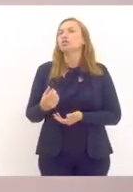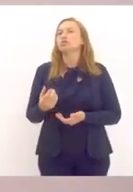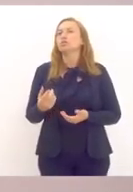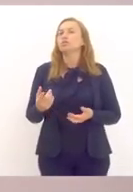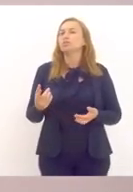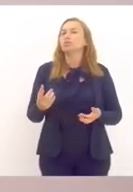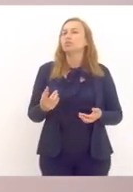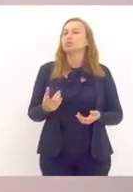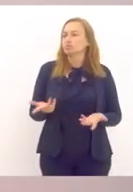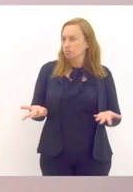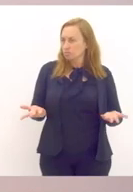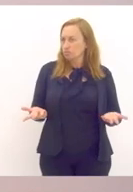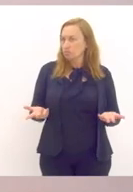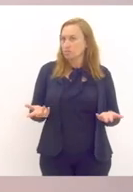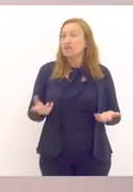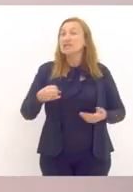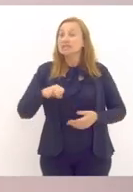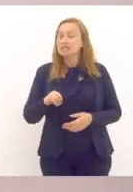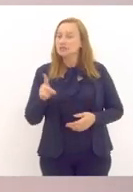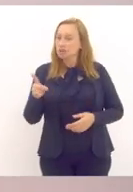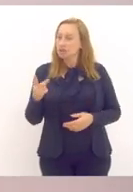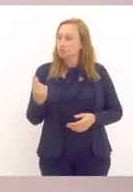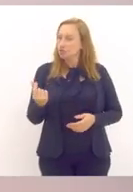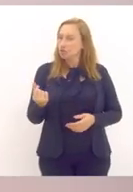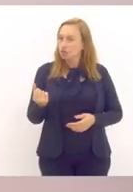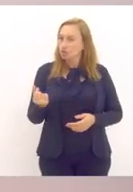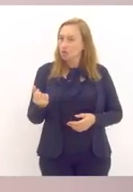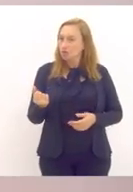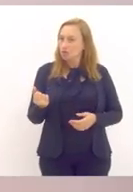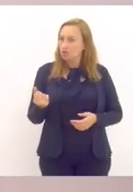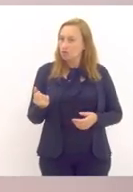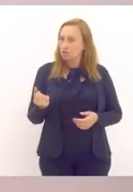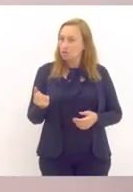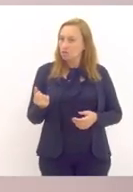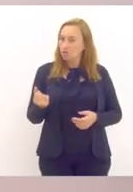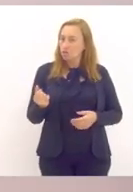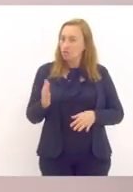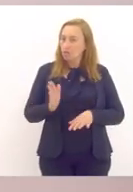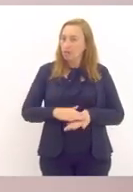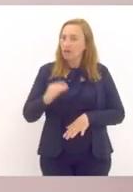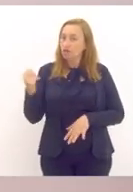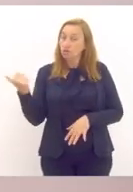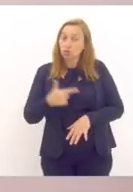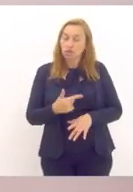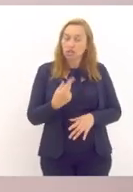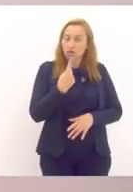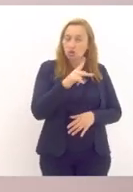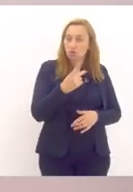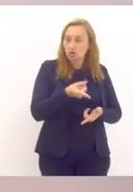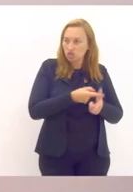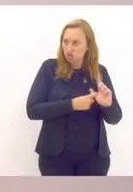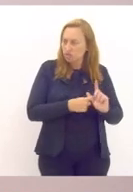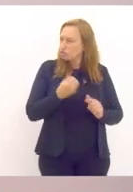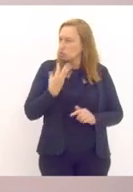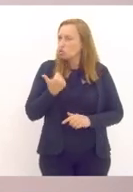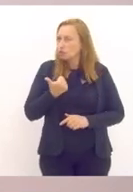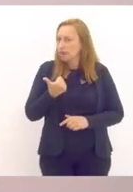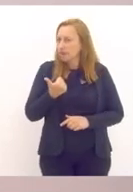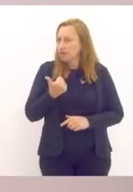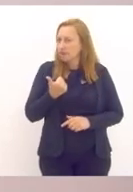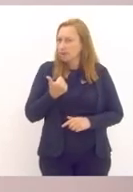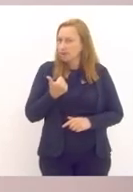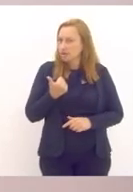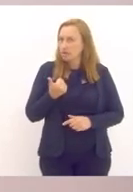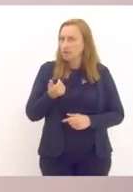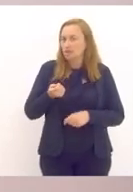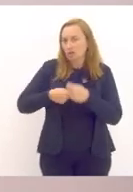sua dívida? Se o seu tamanho em relação à sua dívida for grande, está tudo bem. Se você tiver uma economia pujante,